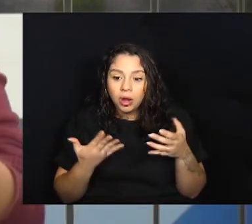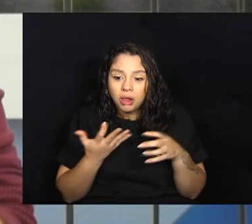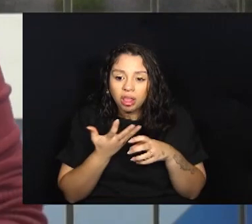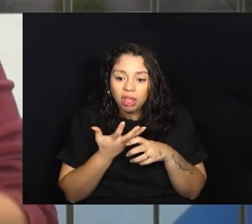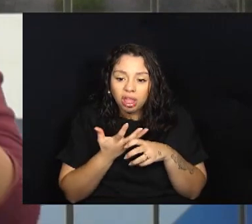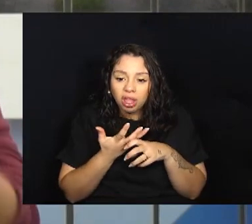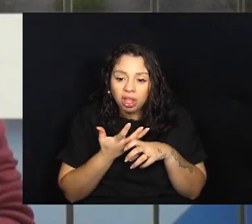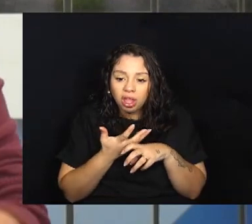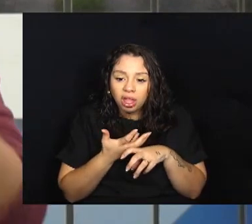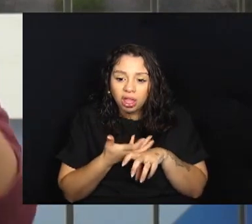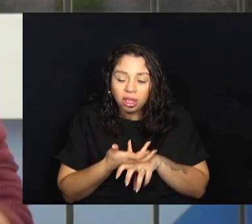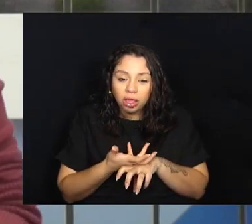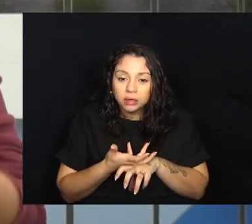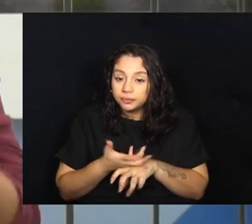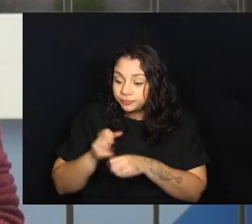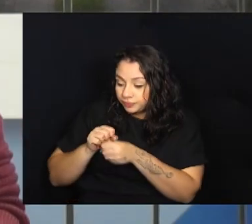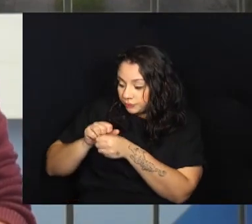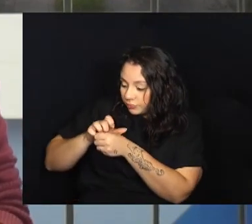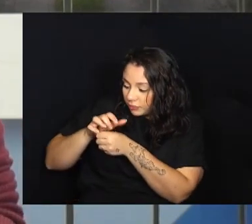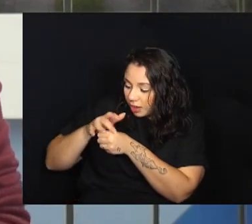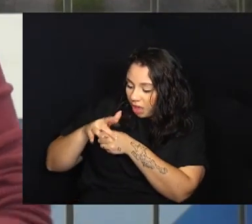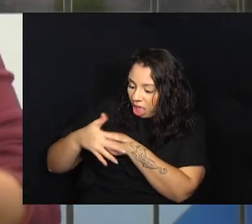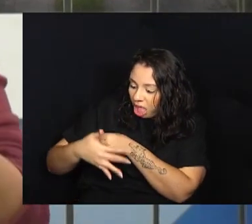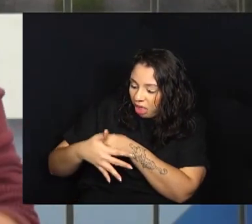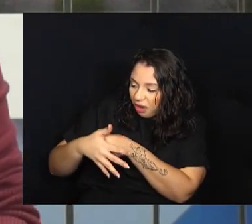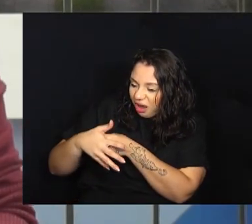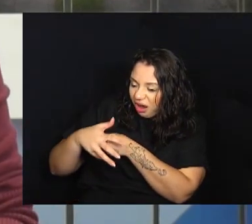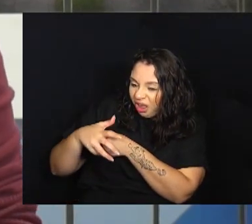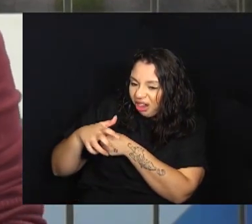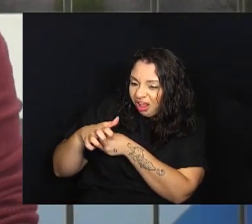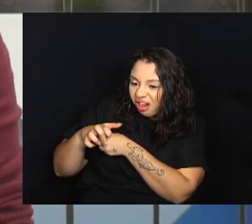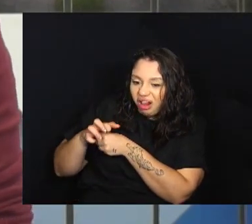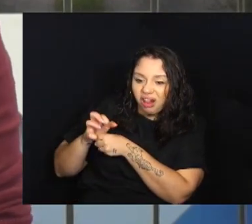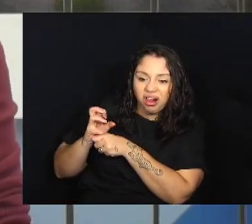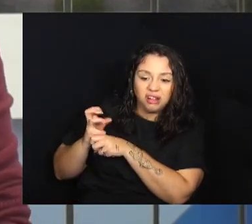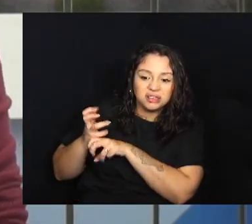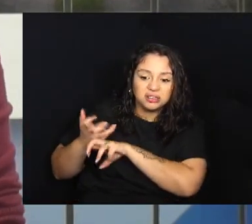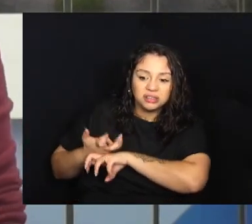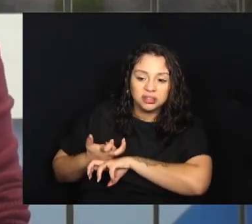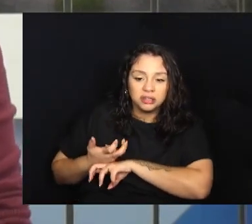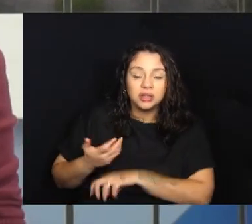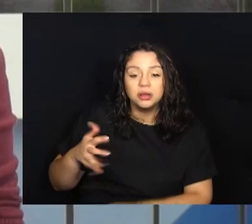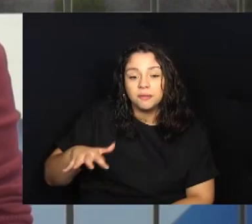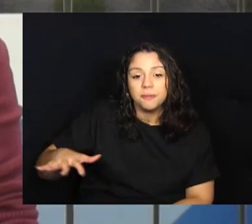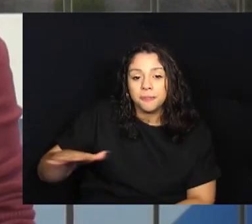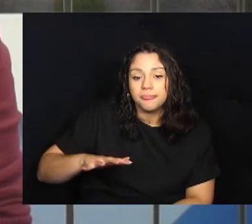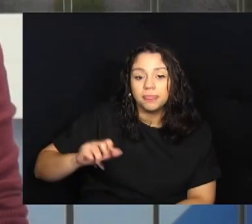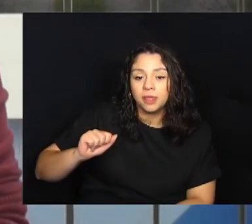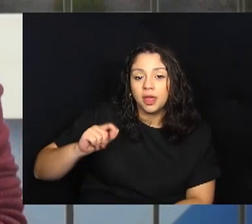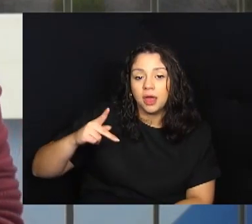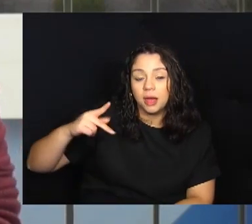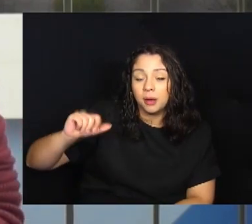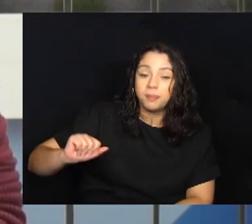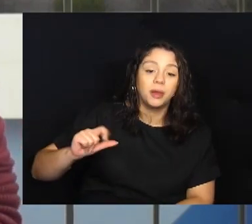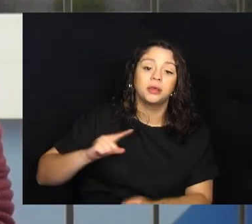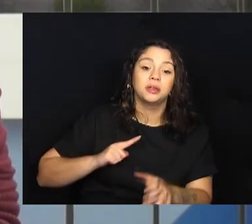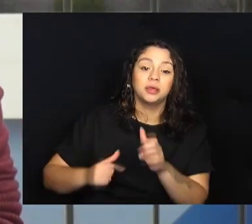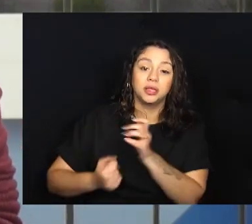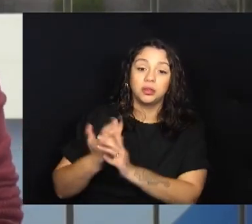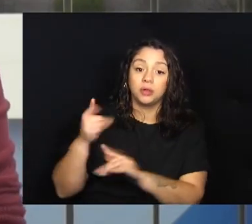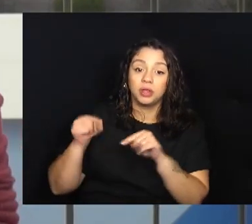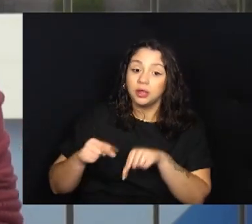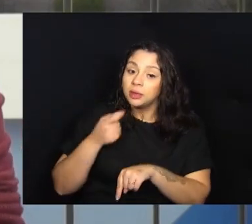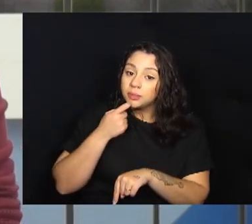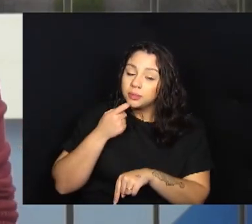assim, as nascentes de Campinas estão secando. A APA de Campinas, que foi a criação da APA de Campinas, que foi um projeto de lei